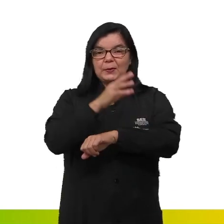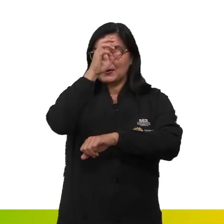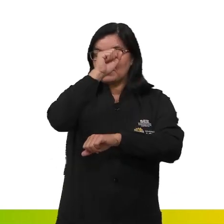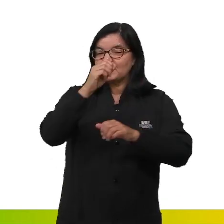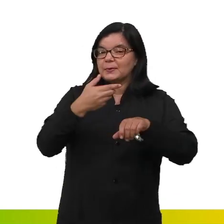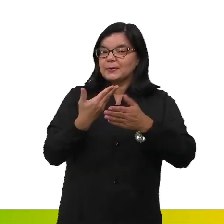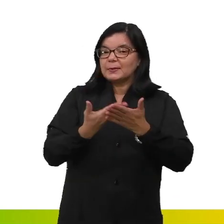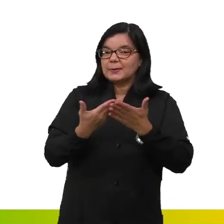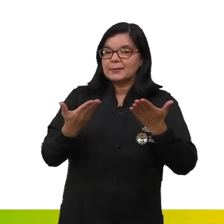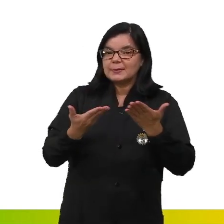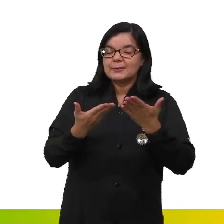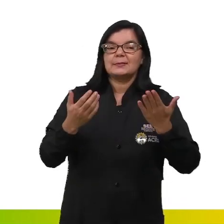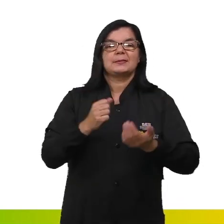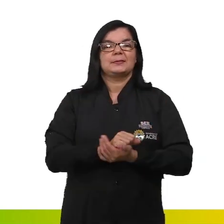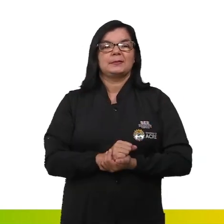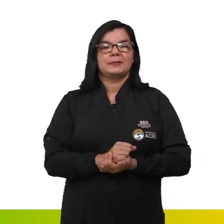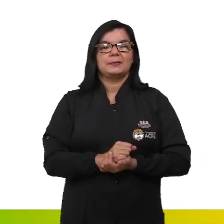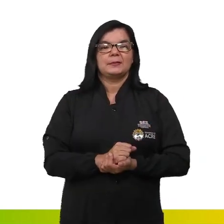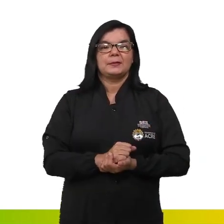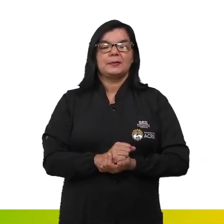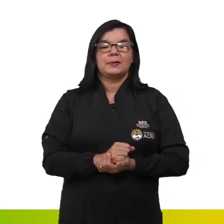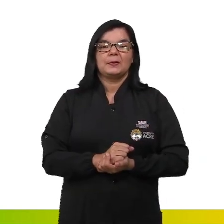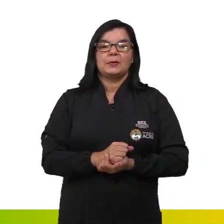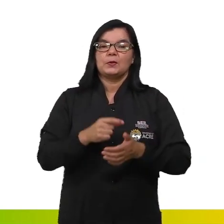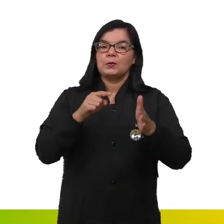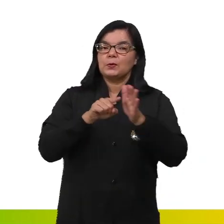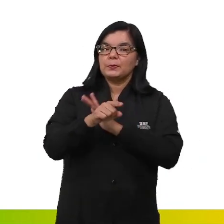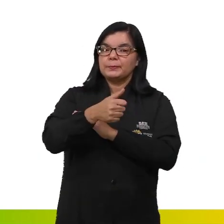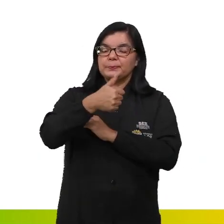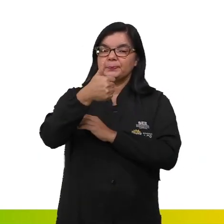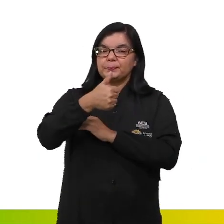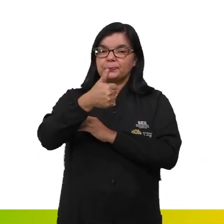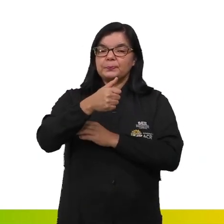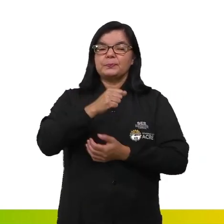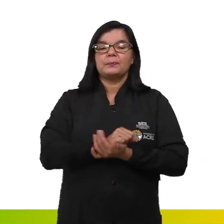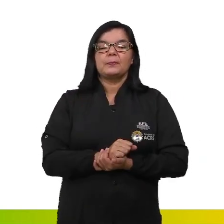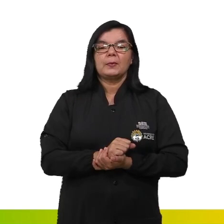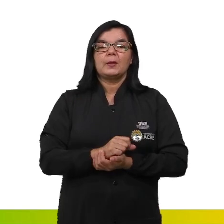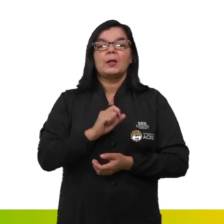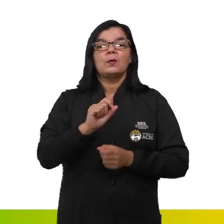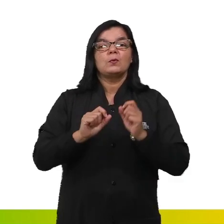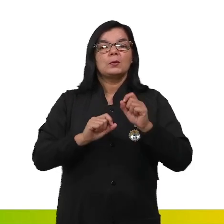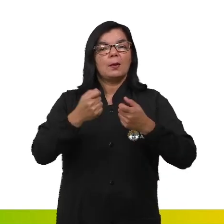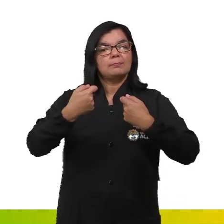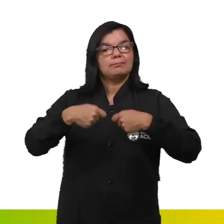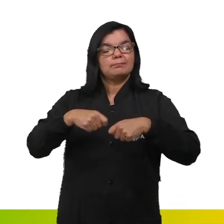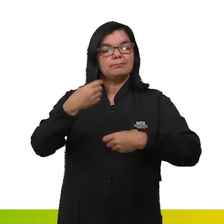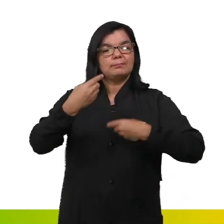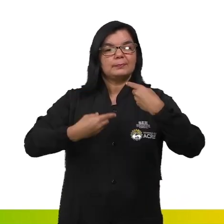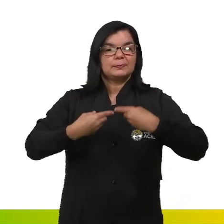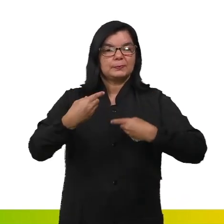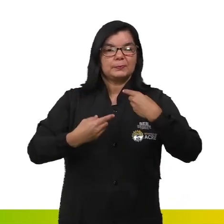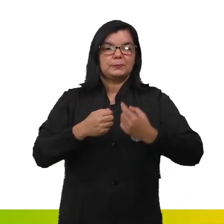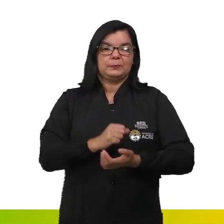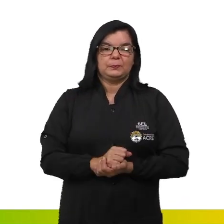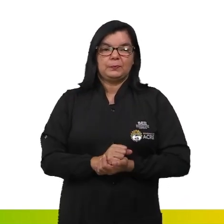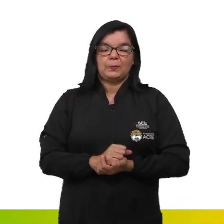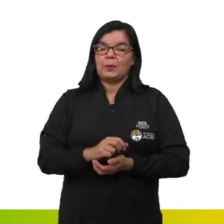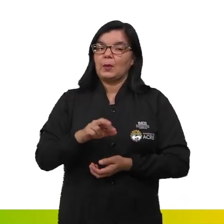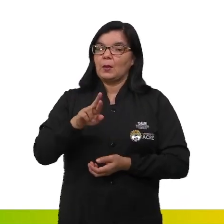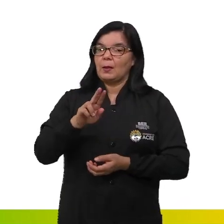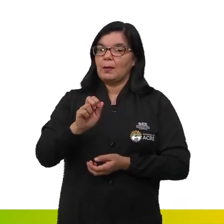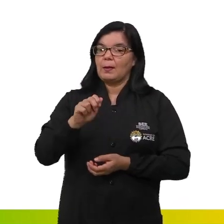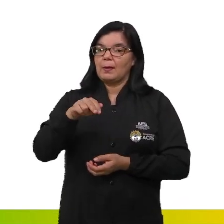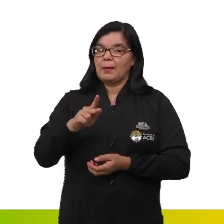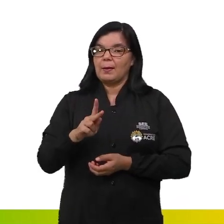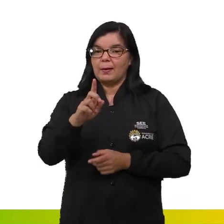aula de hoje, eu quero trazer aqui a questão 1. E a questão 1 é o que a gente precisa discutir. Ranking mundial